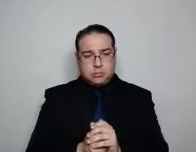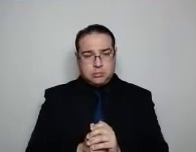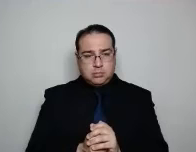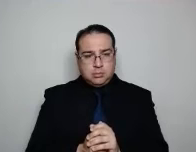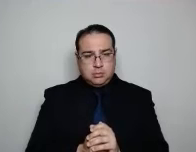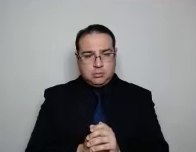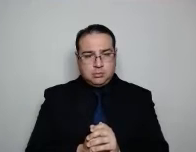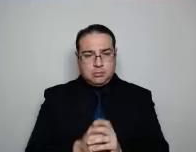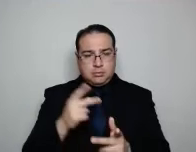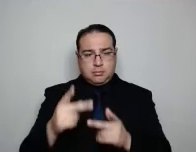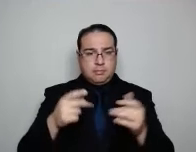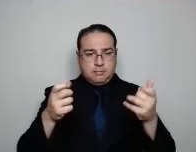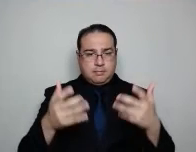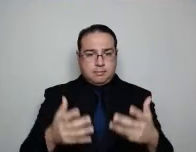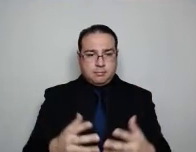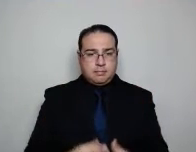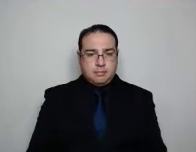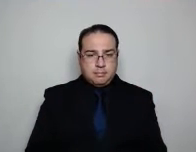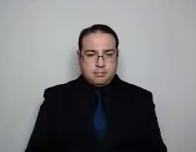assim: